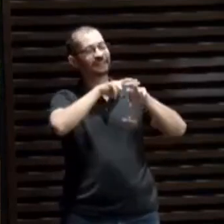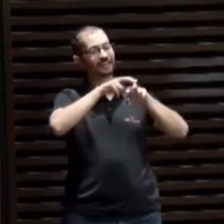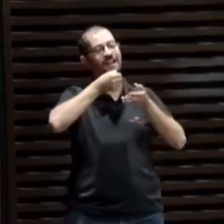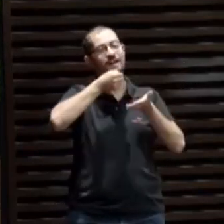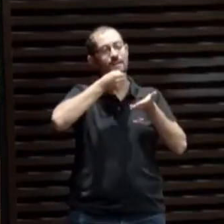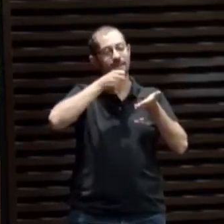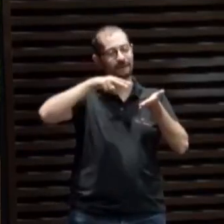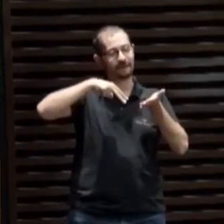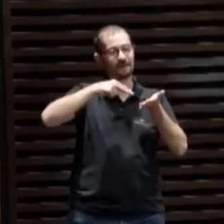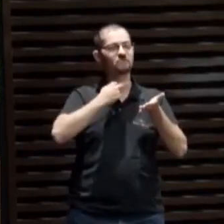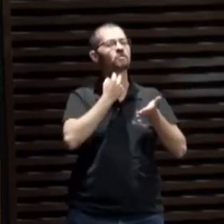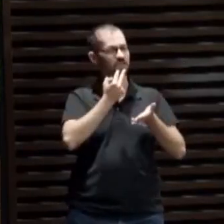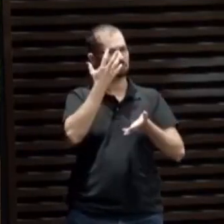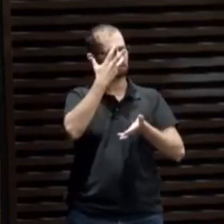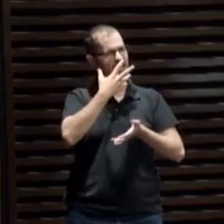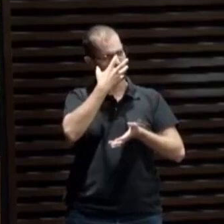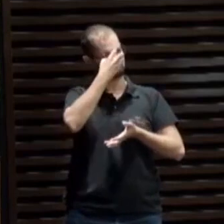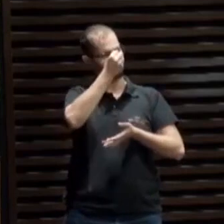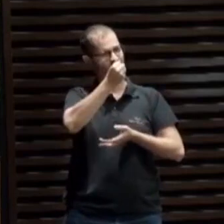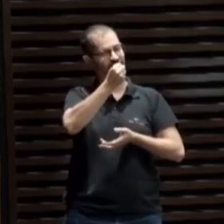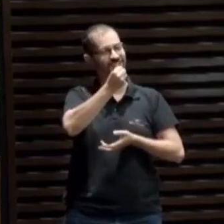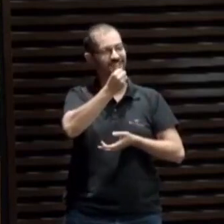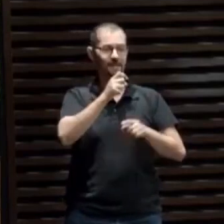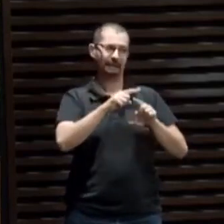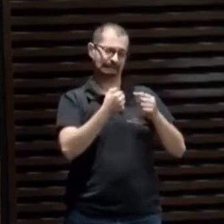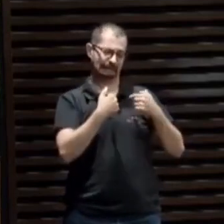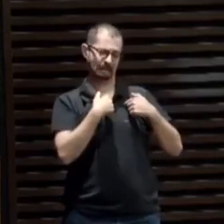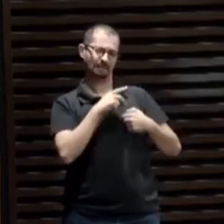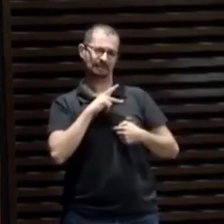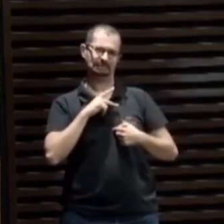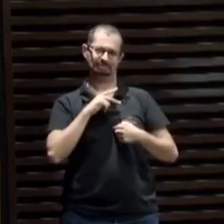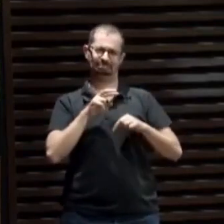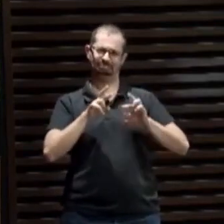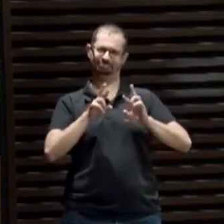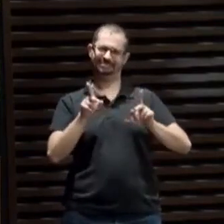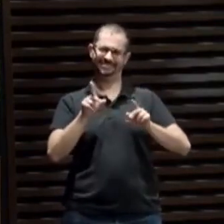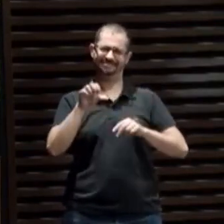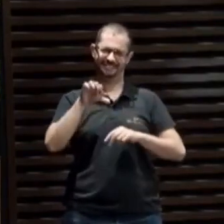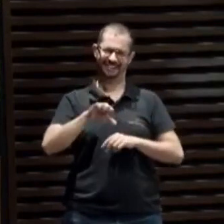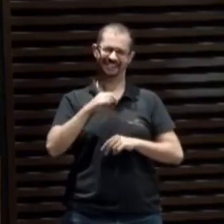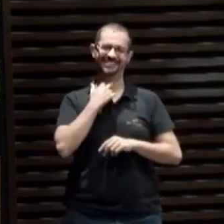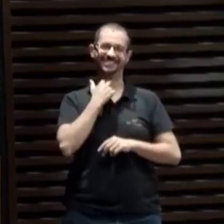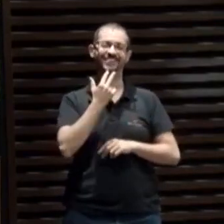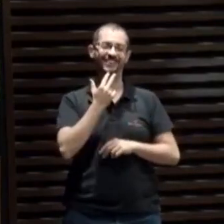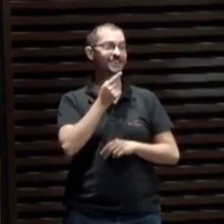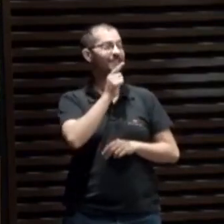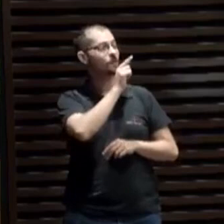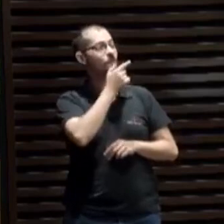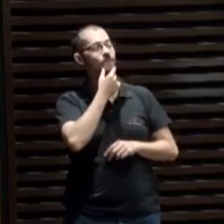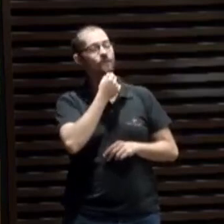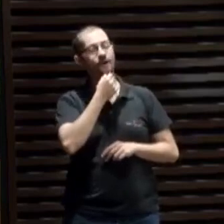Mas enquanto eu não tenho esta, nós vamos ouvir ele lendo o capítulo 17 de